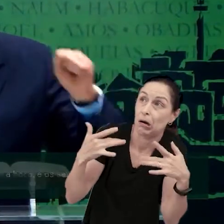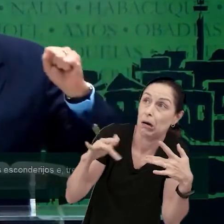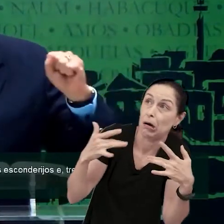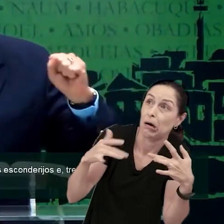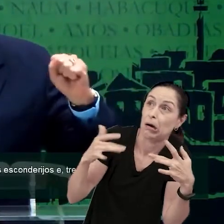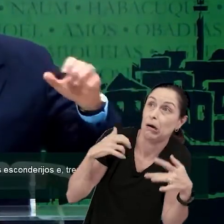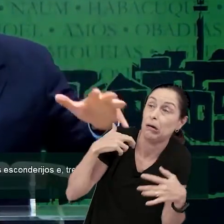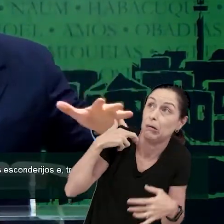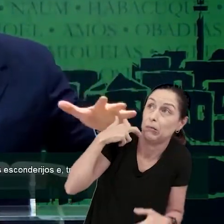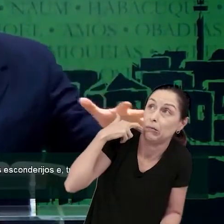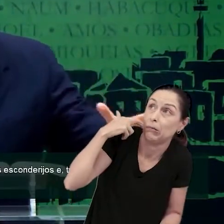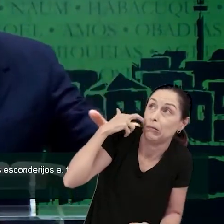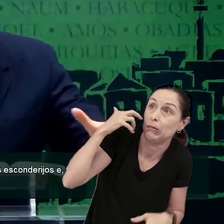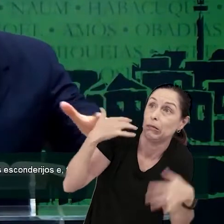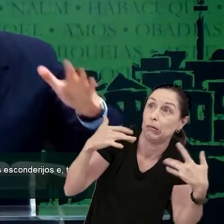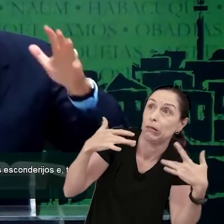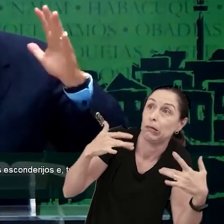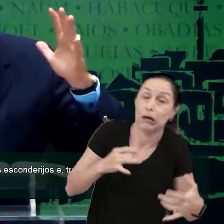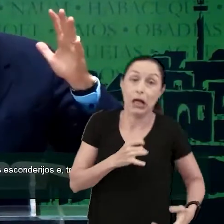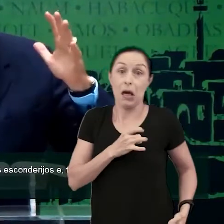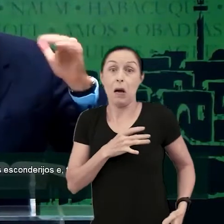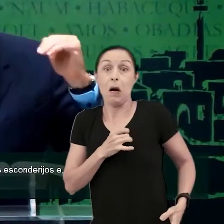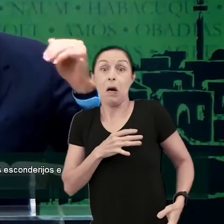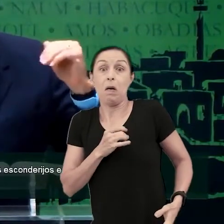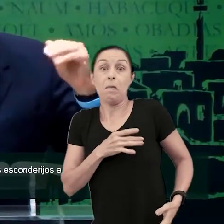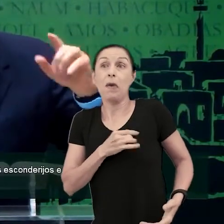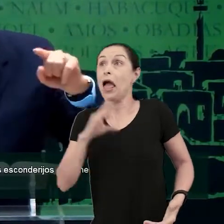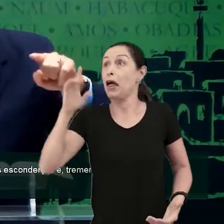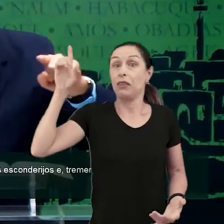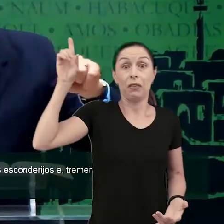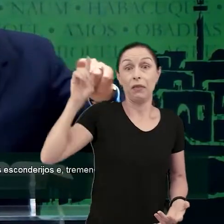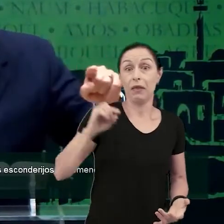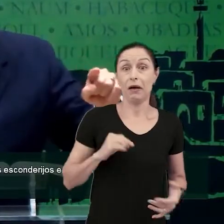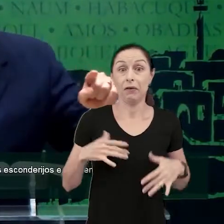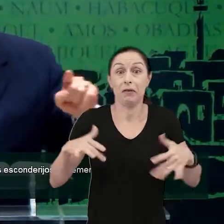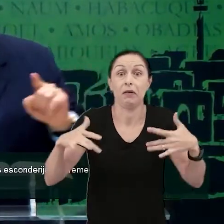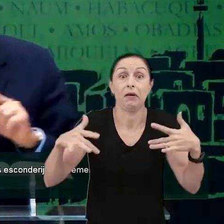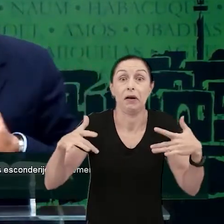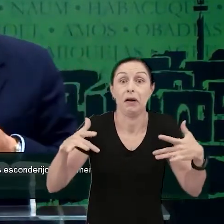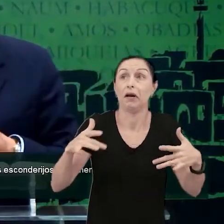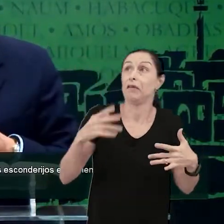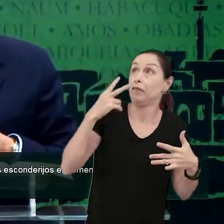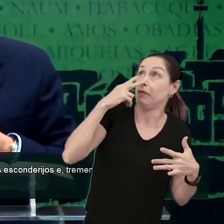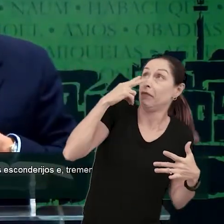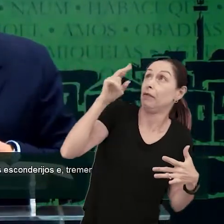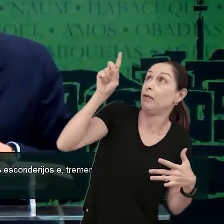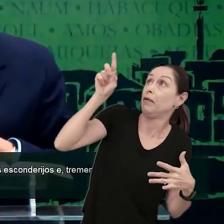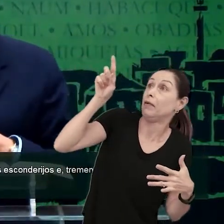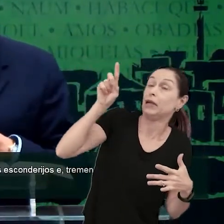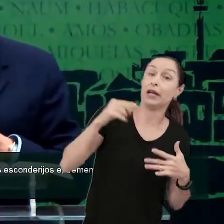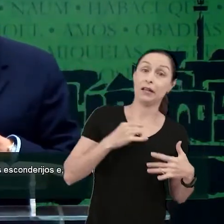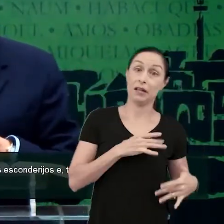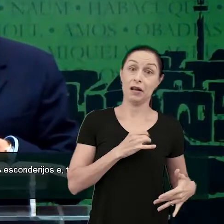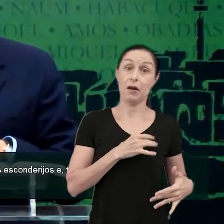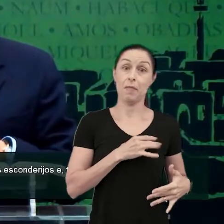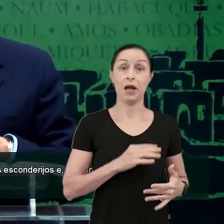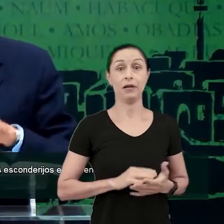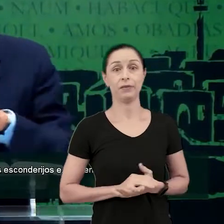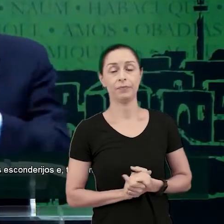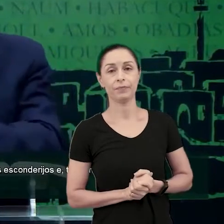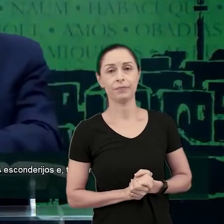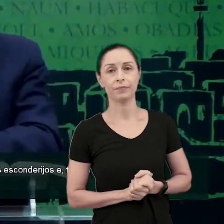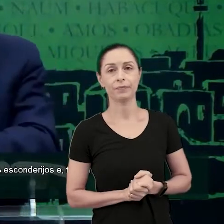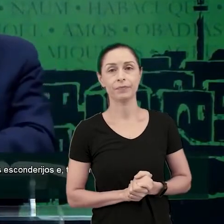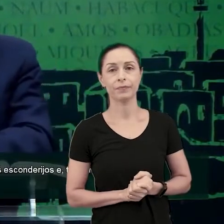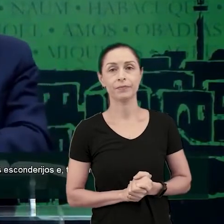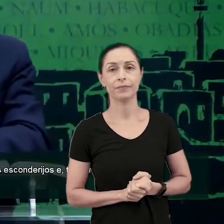como répteis da terra, tremendo sairão dos seus esconderijos, e tremendo virão ao Senhor nosso Deus e terão medo de ti.